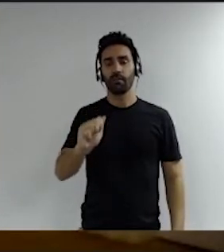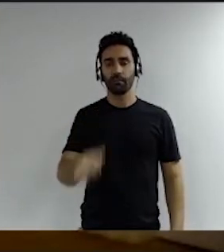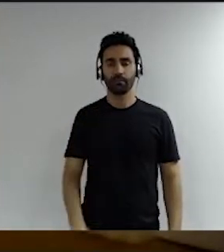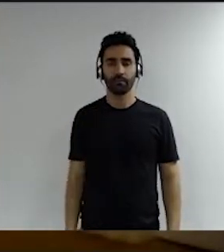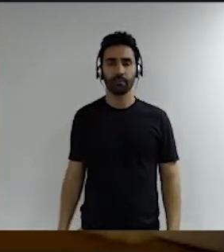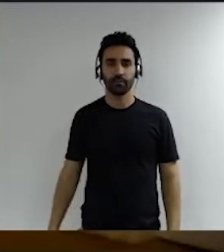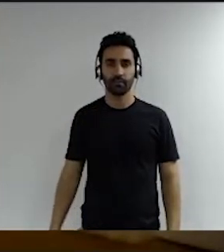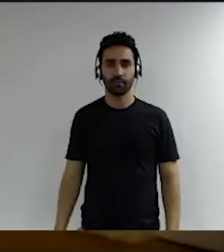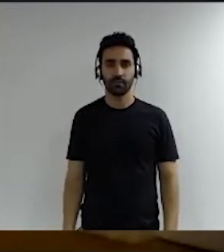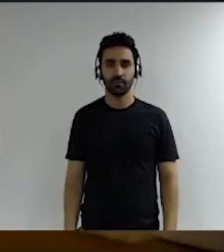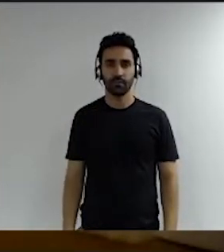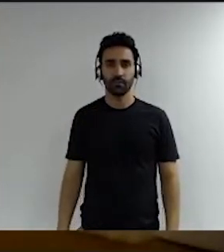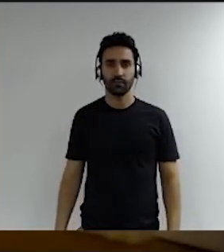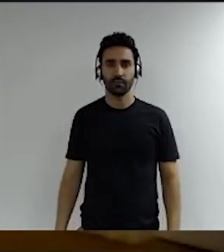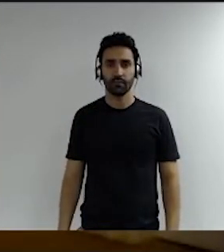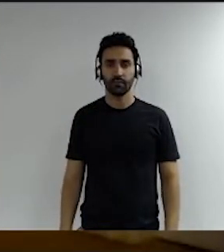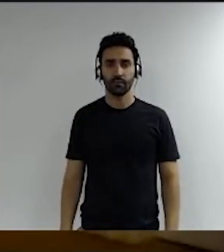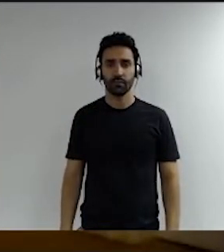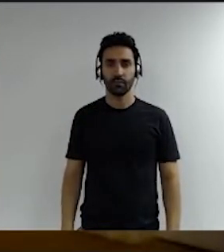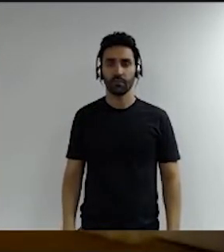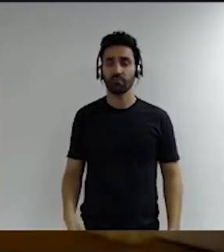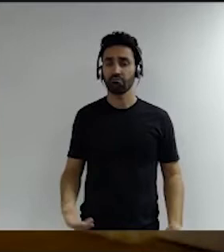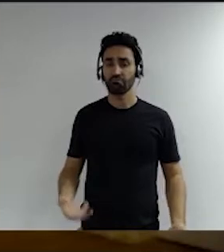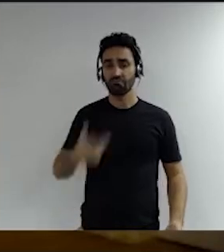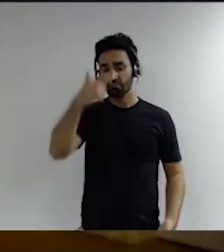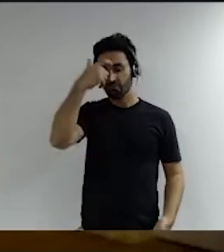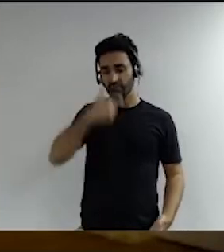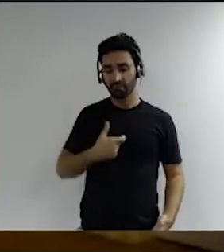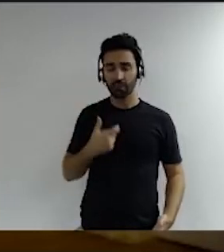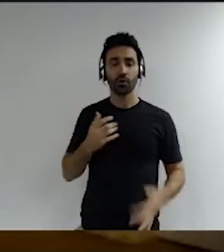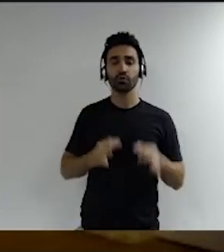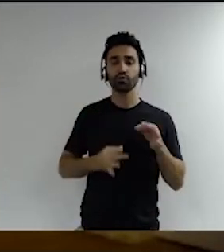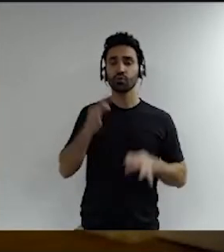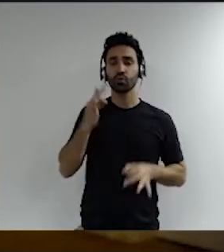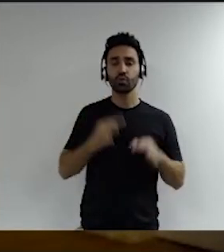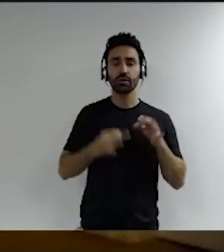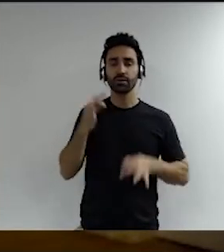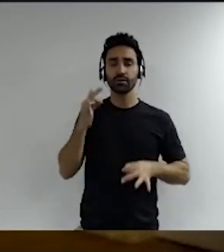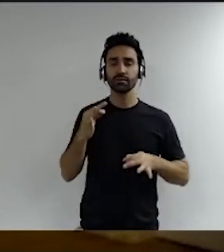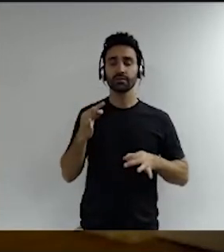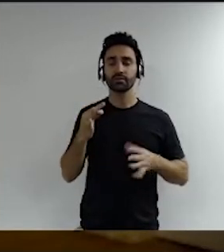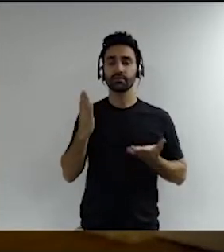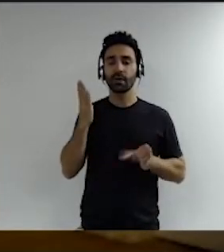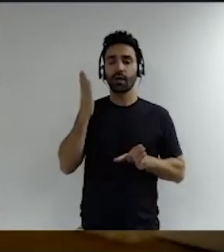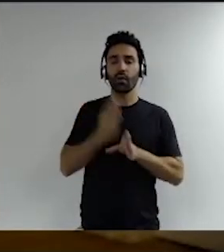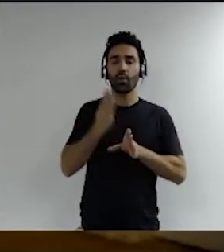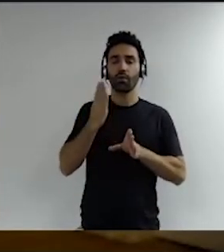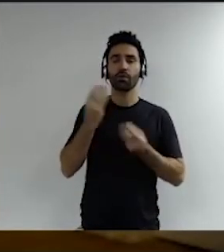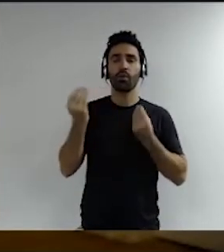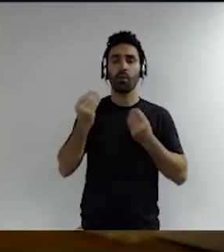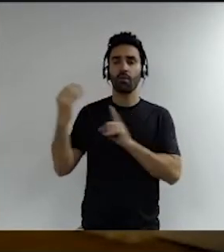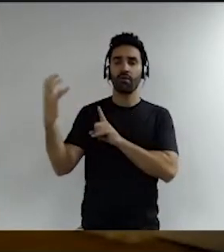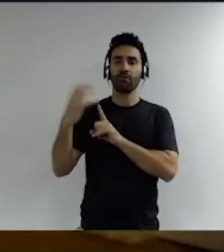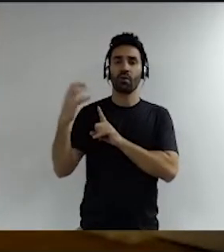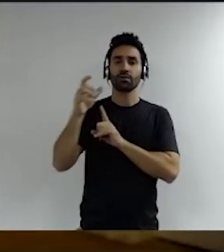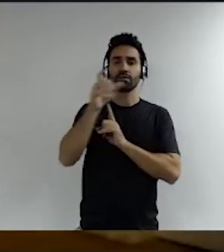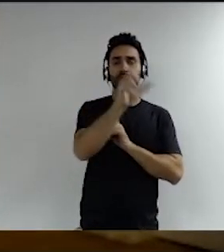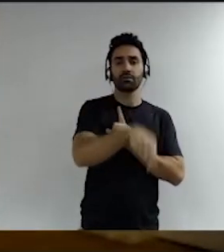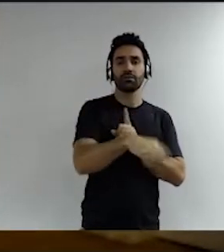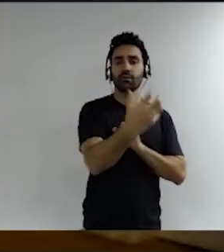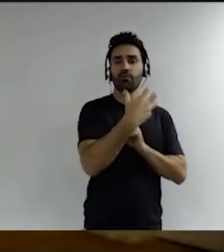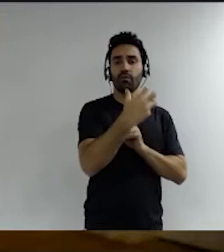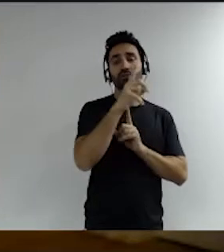Mas quem formula a convicção do juiz? Os advogados. É isso que precisa ser bem